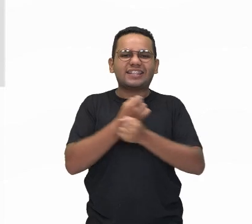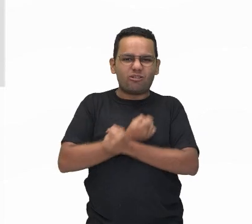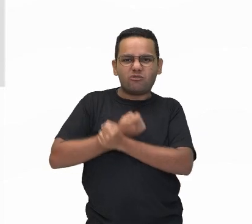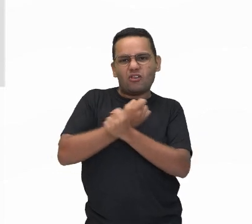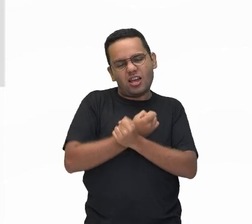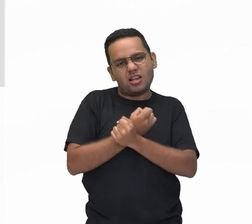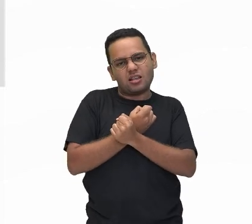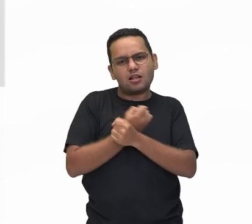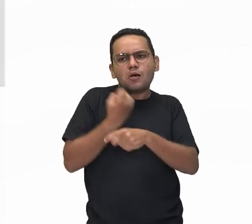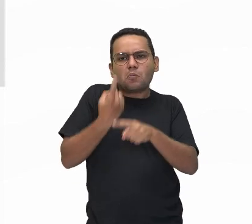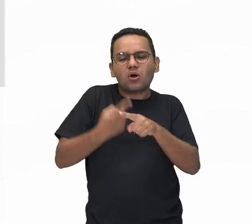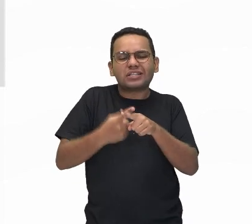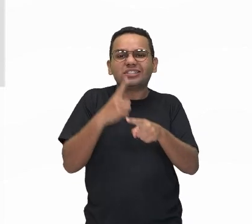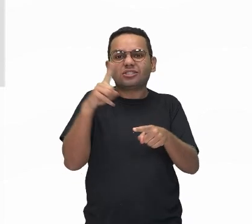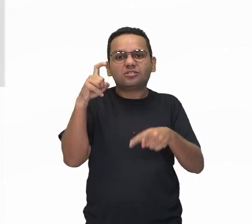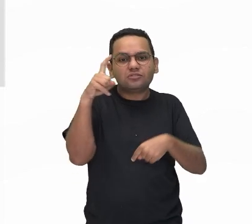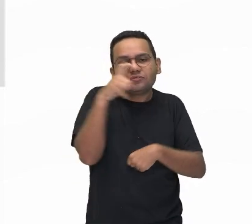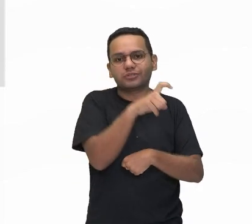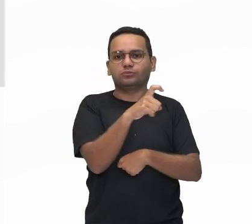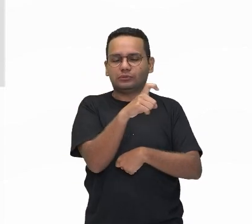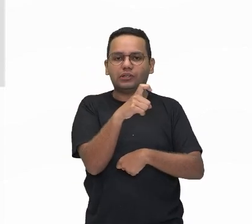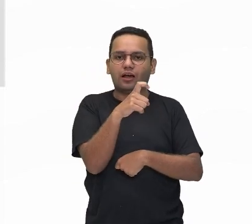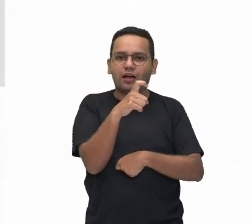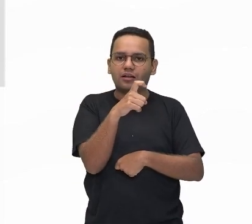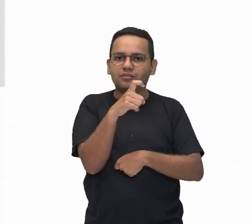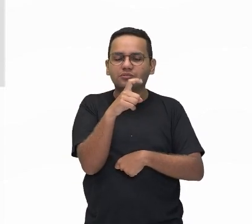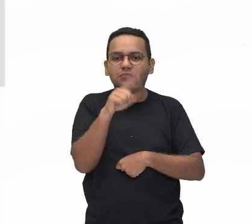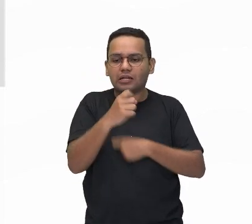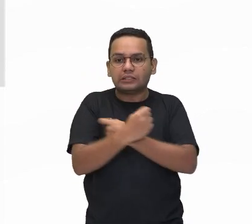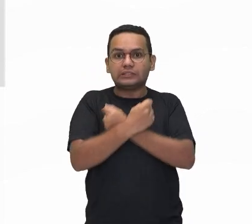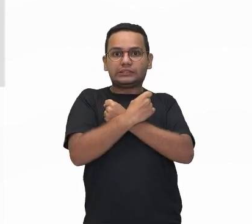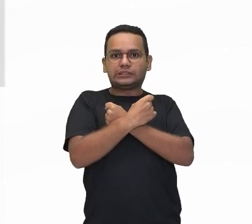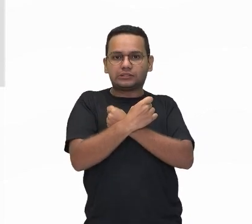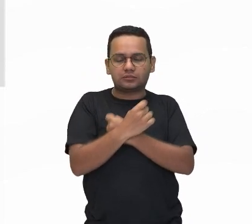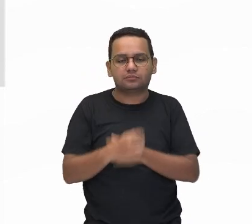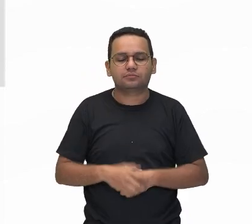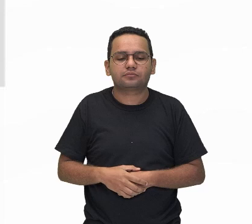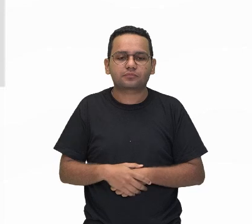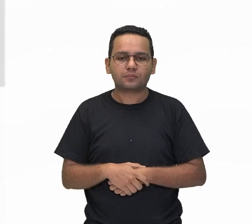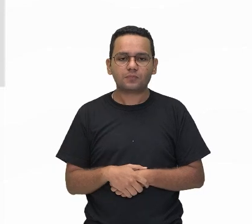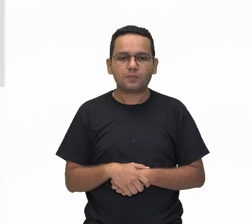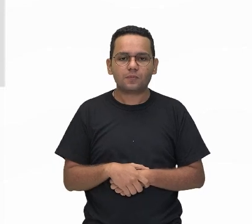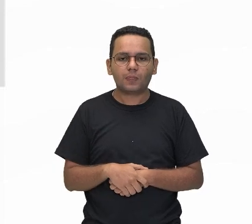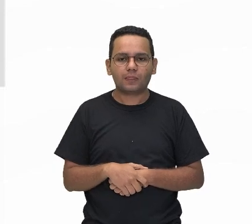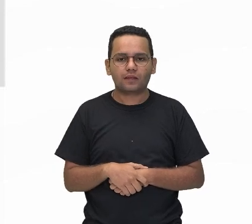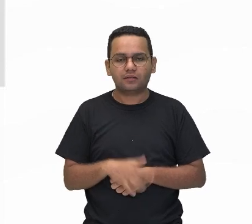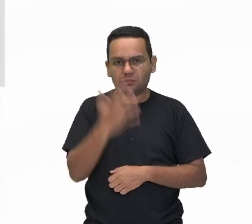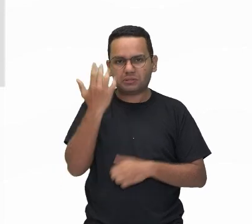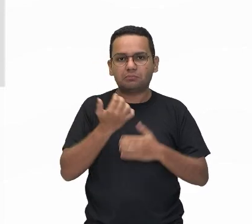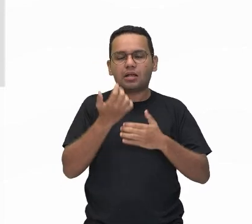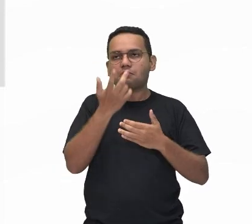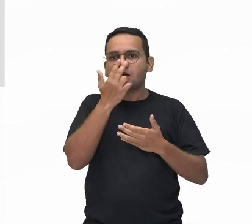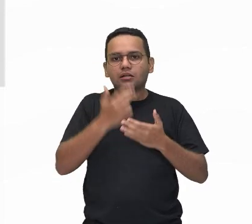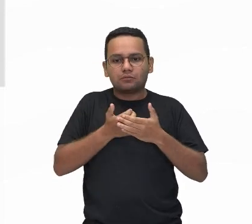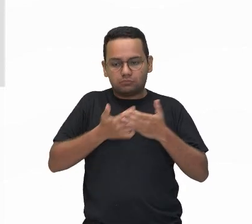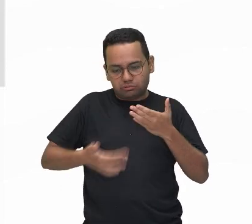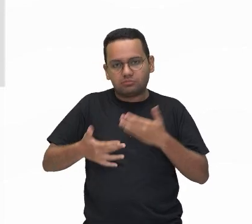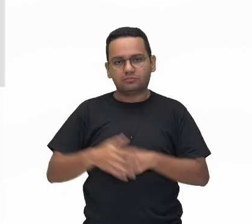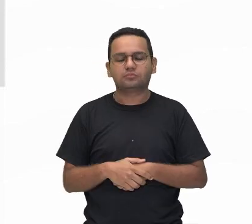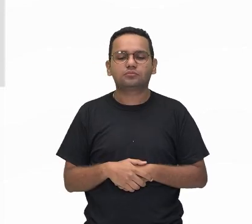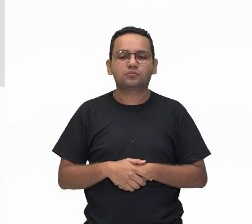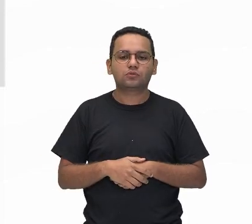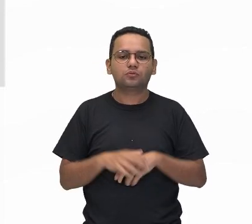não conseguisse aplicar esse travamento. Então, mais tarde, né, eles passaram a colocar